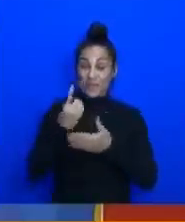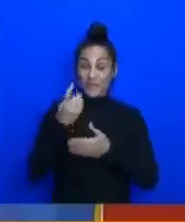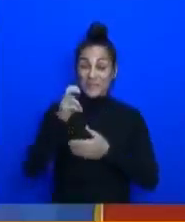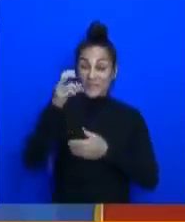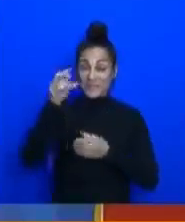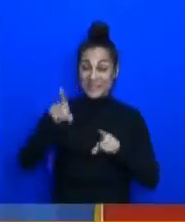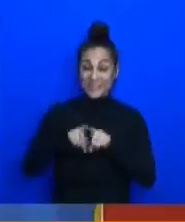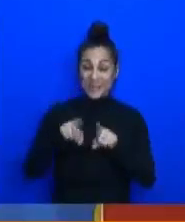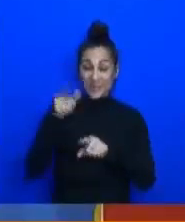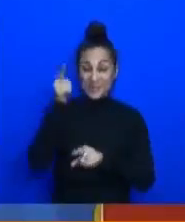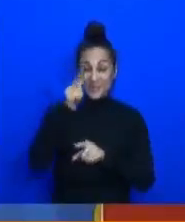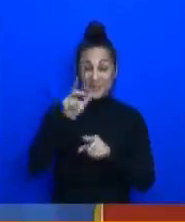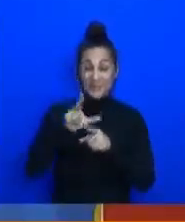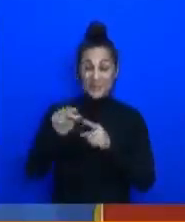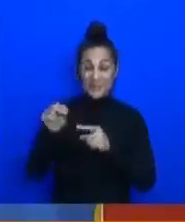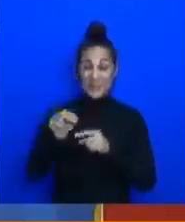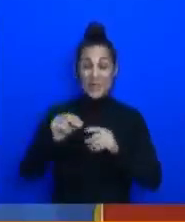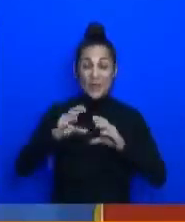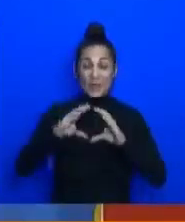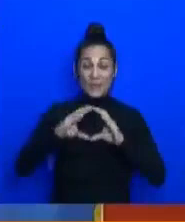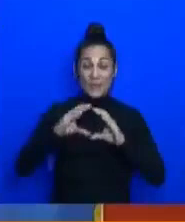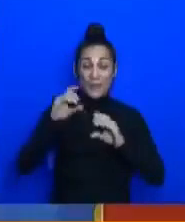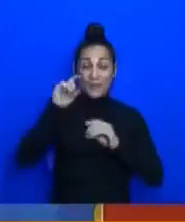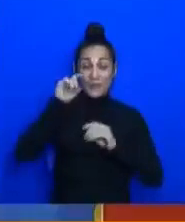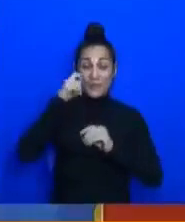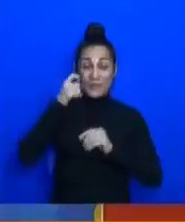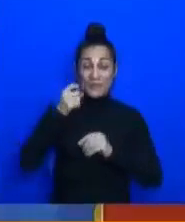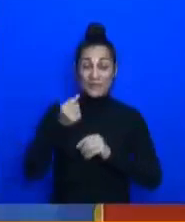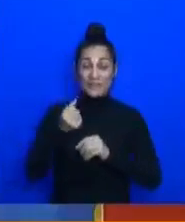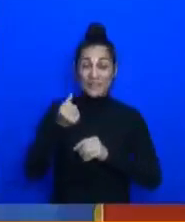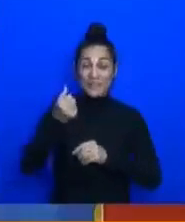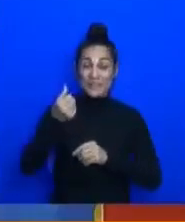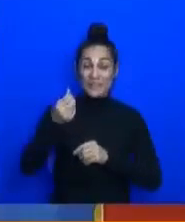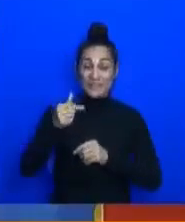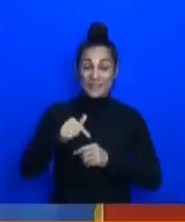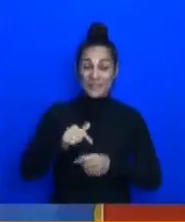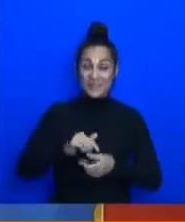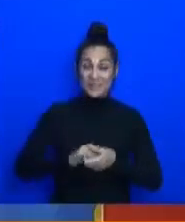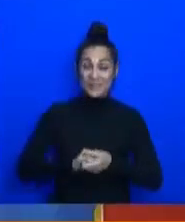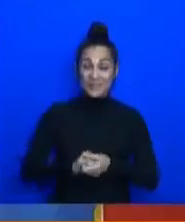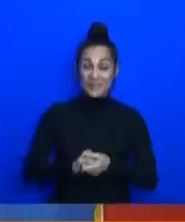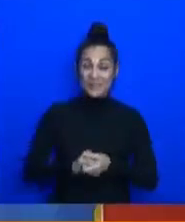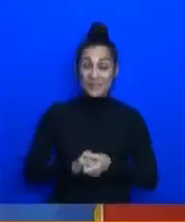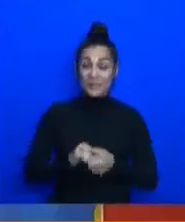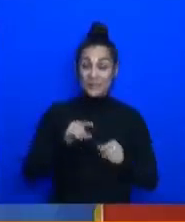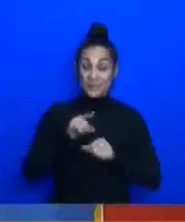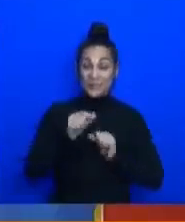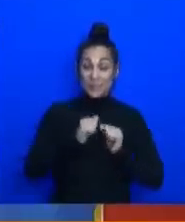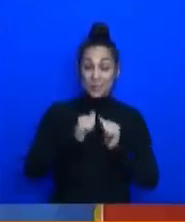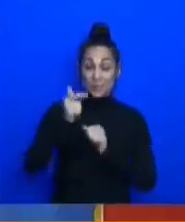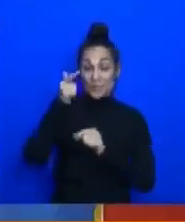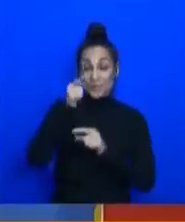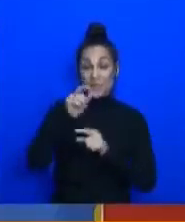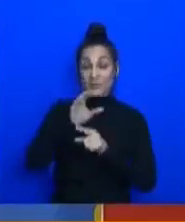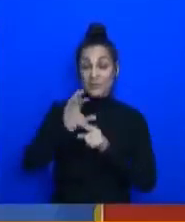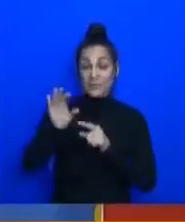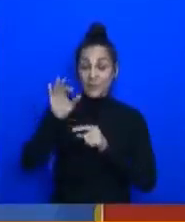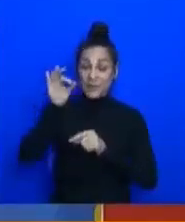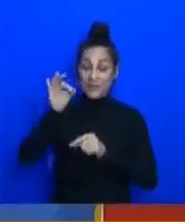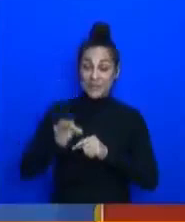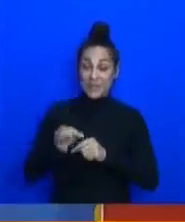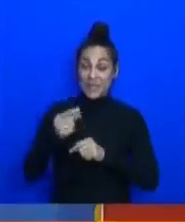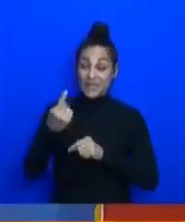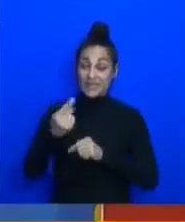acertos. Bola preta, 67. Preta, 67. Você ganha também acertando